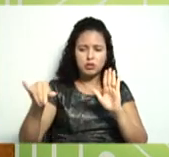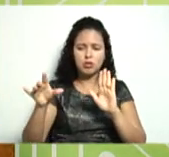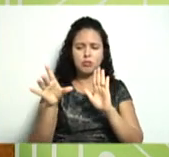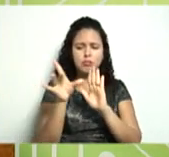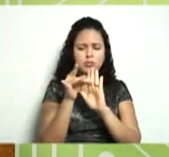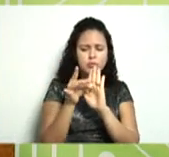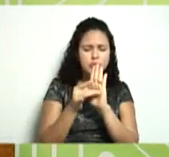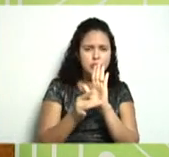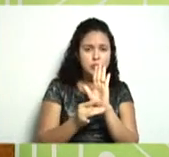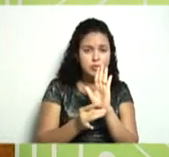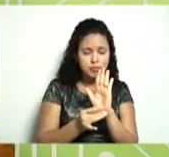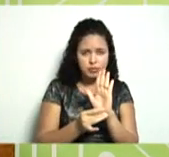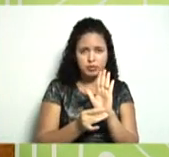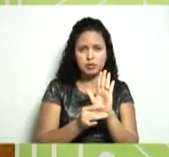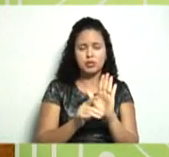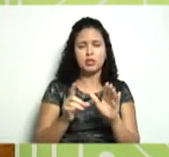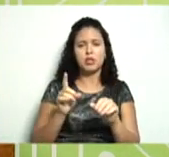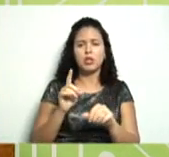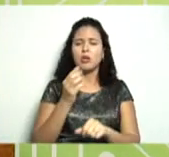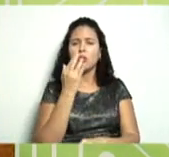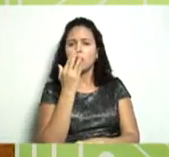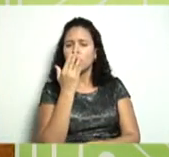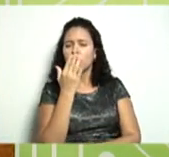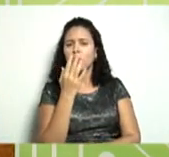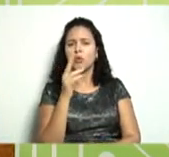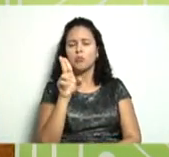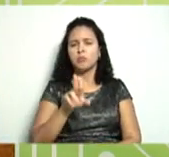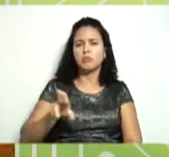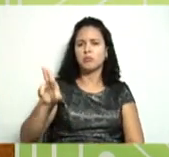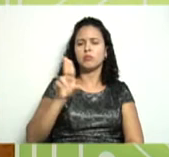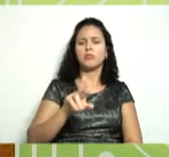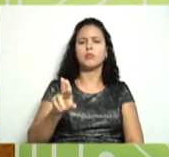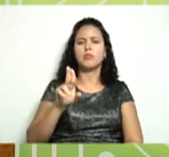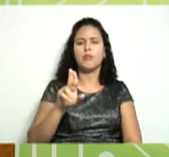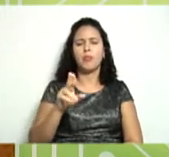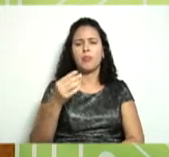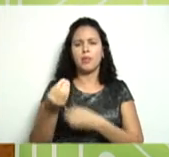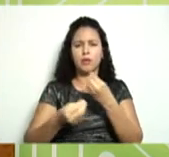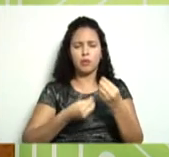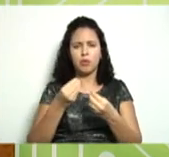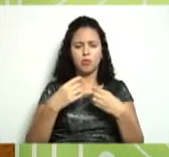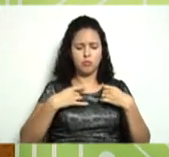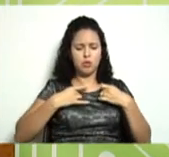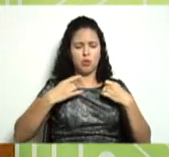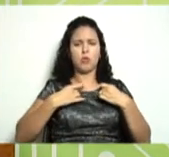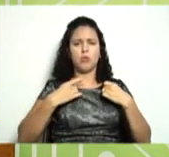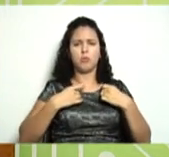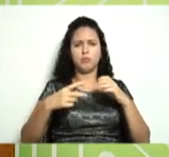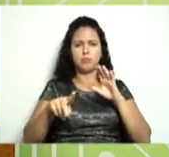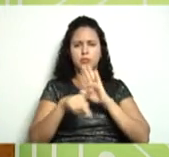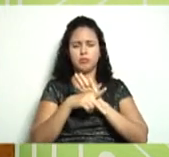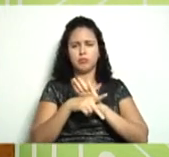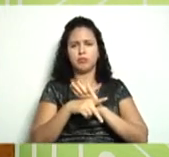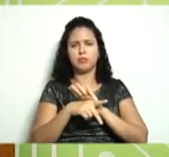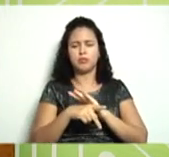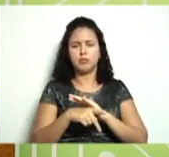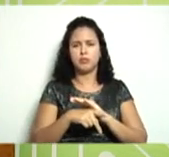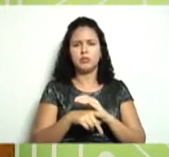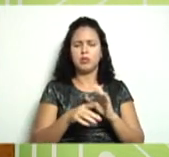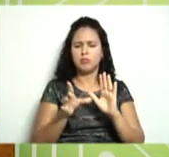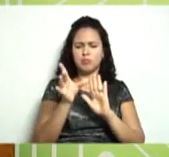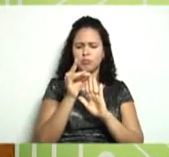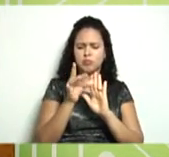pormenores. Tipo assim, as cores que nós vamos utilizar, como será o uniforme.